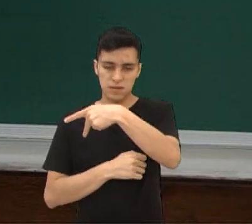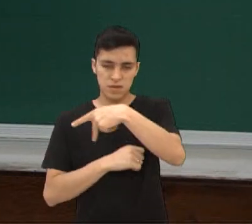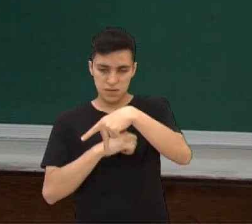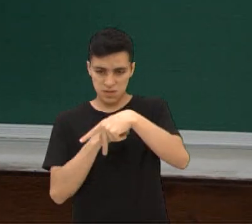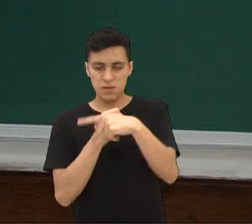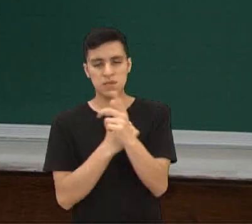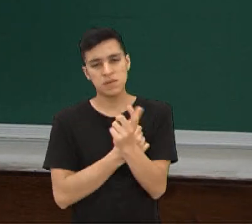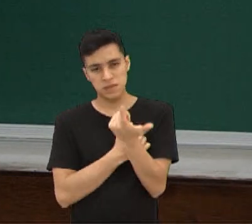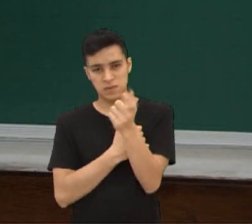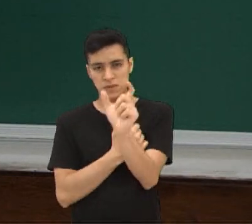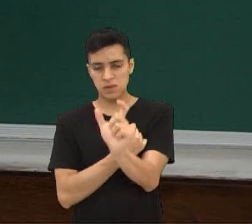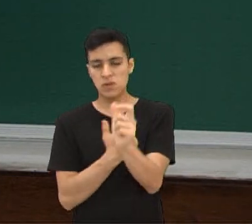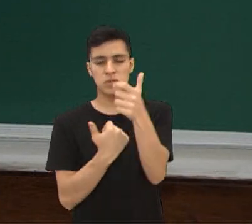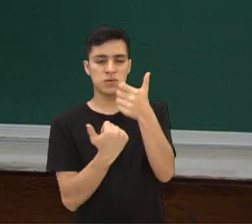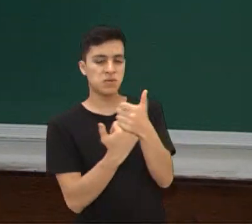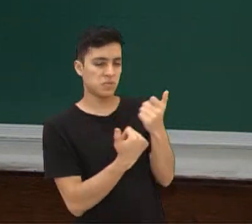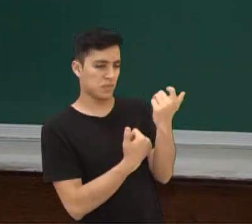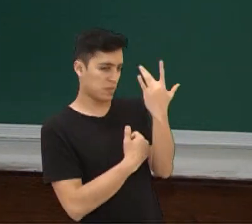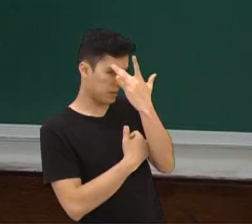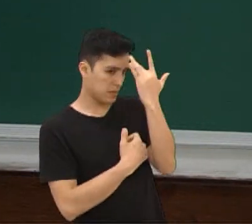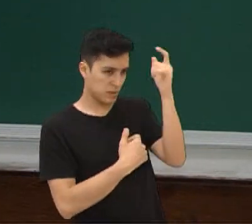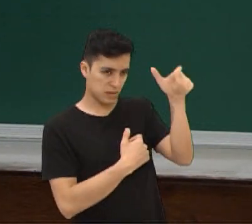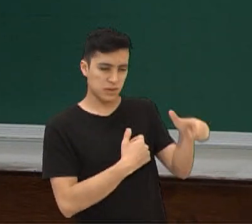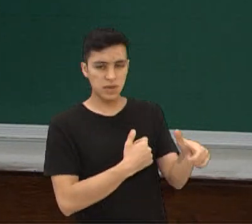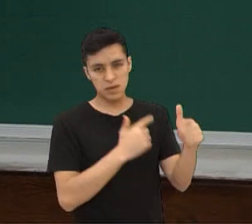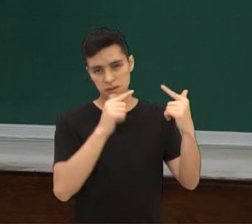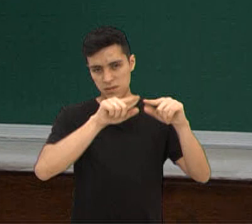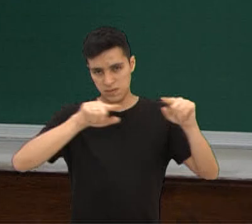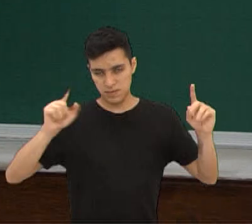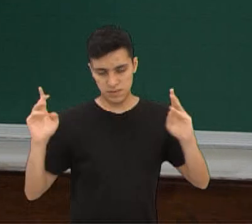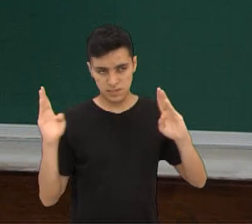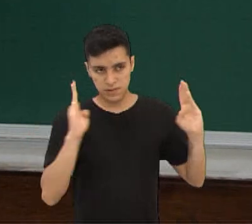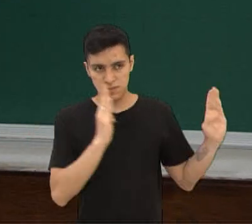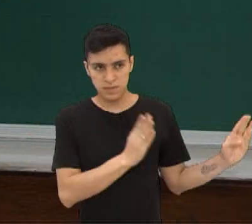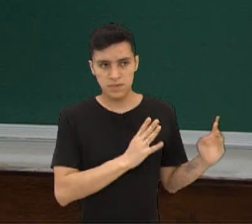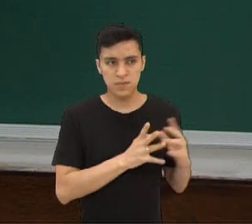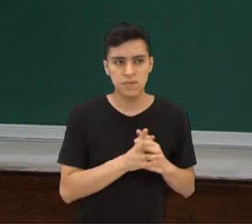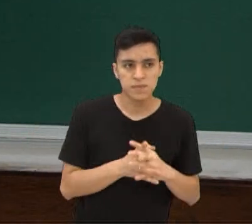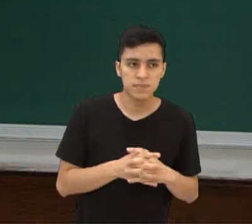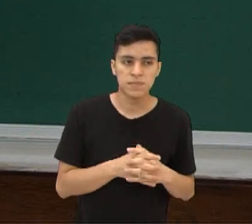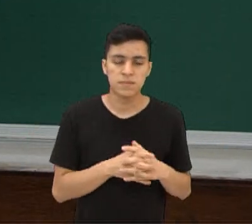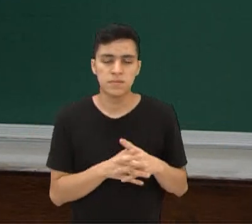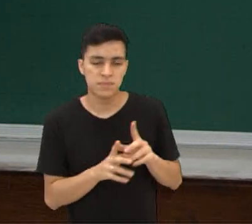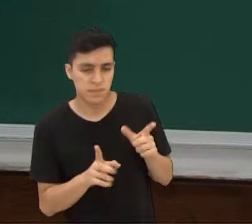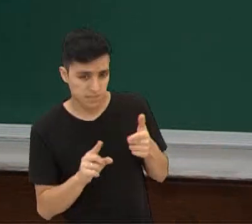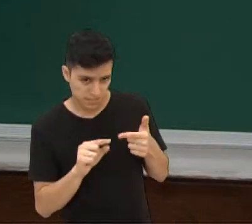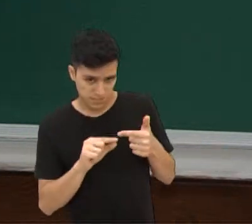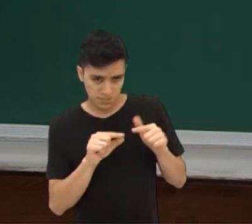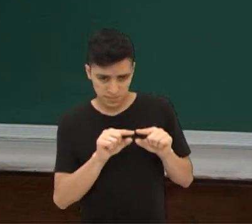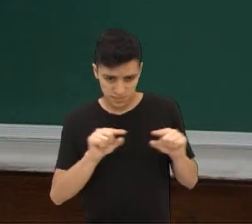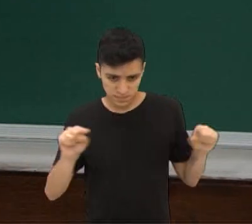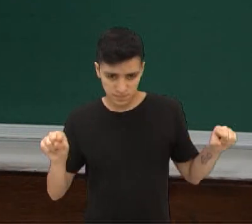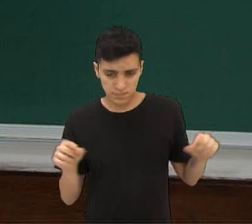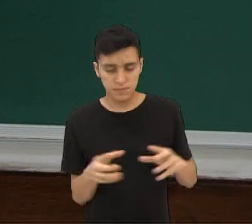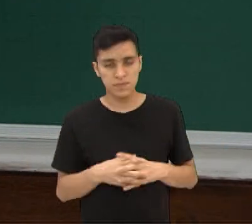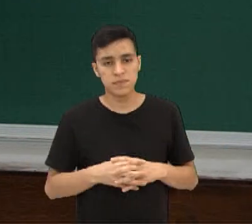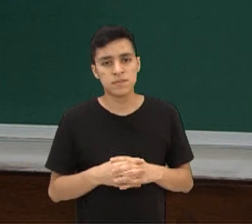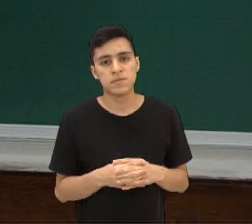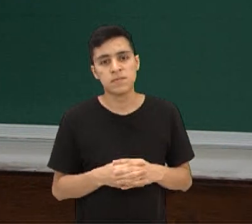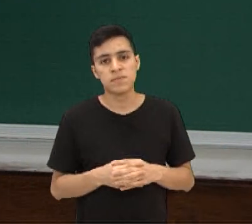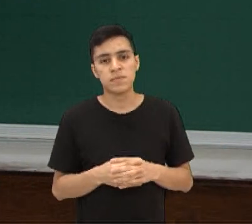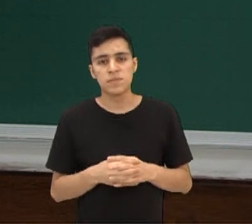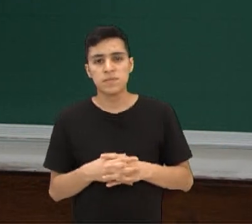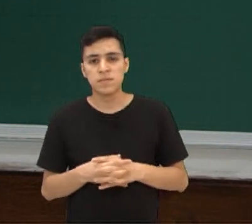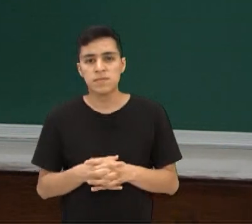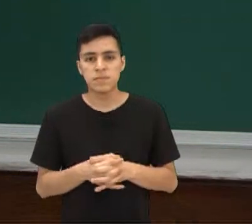conexão. Na segunda frase, the Week of Modern Art marked the start of modernism in Brazil